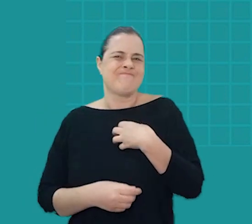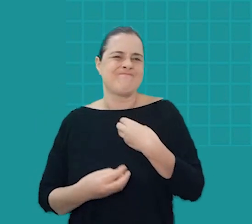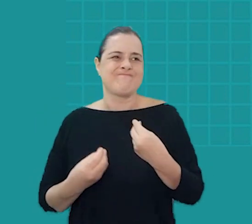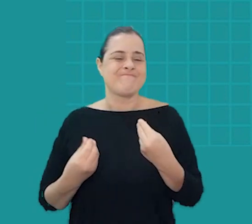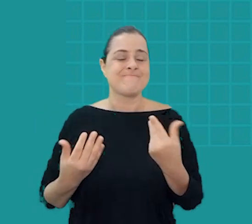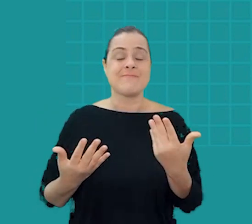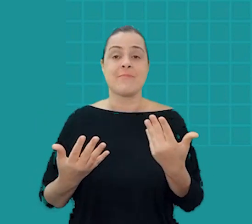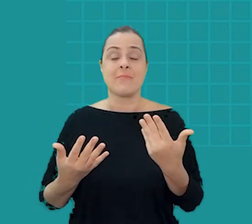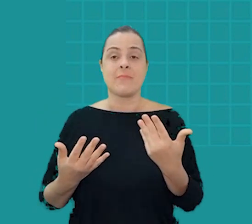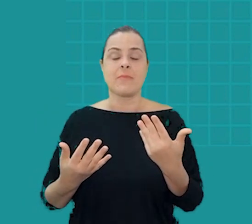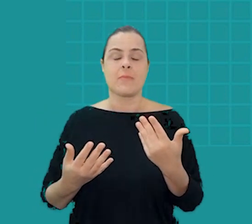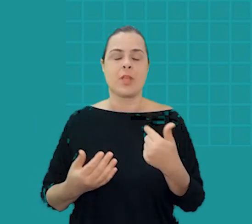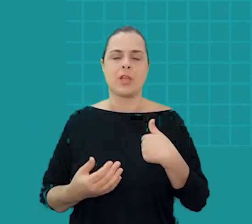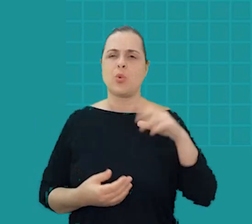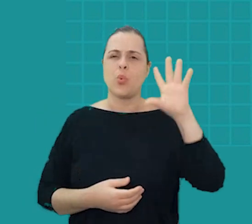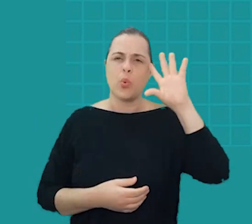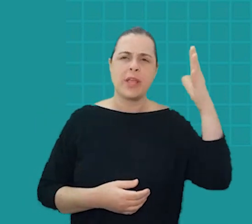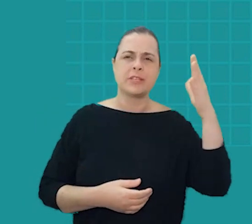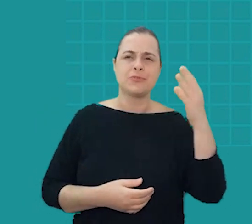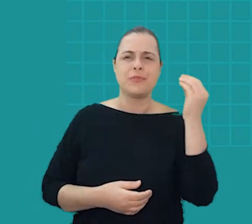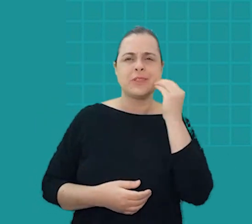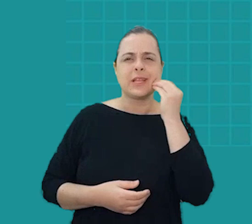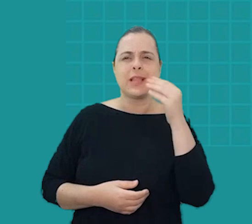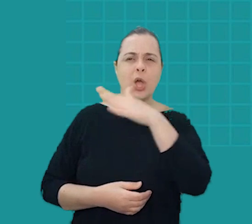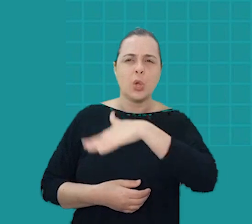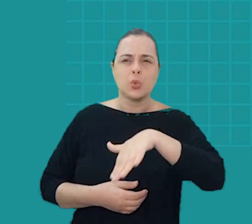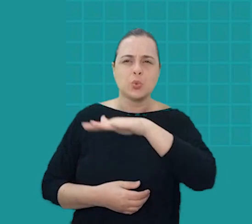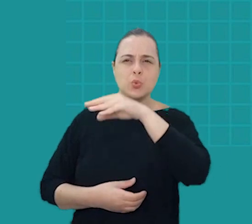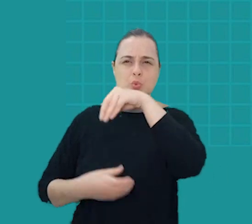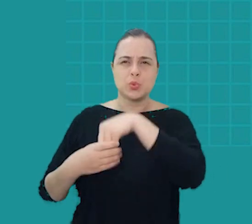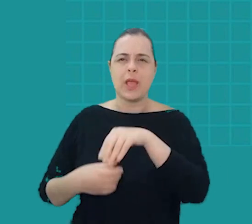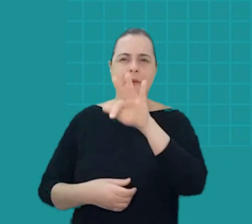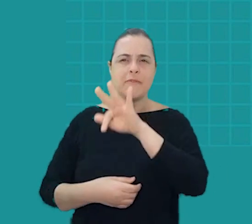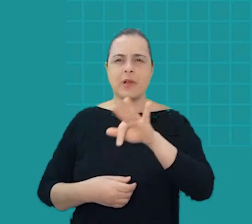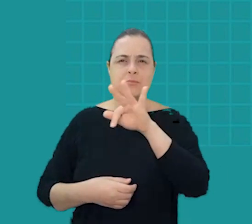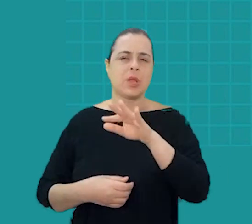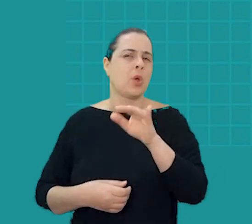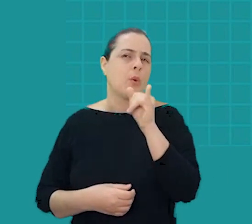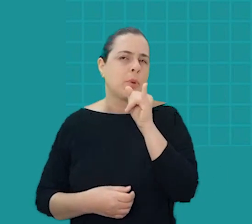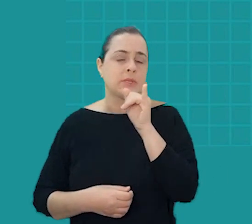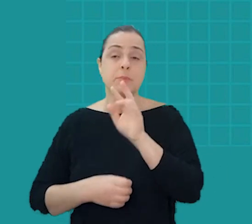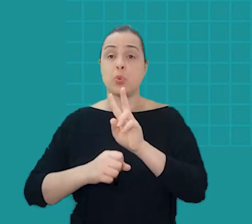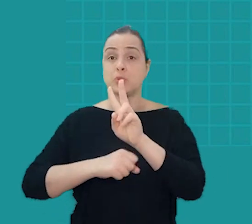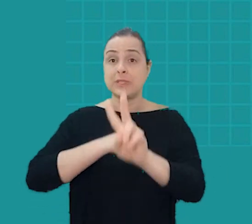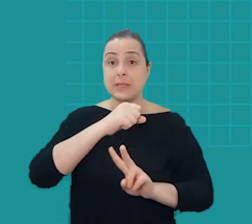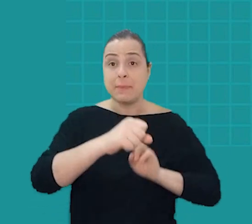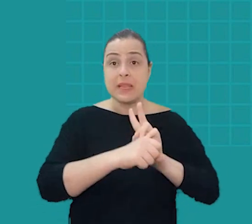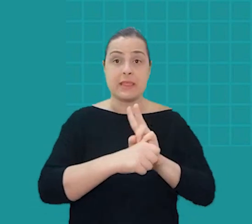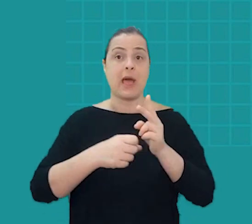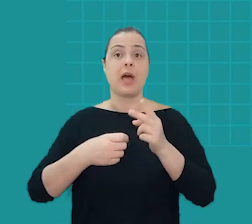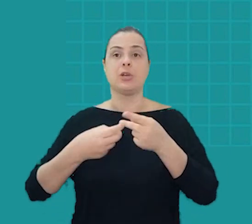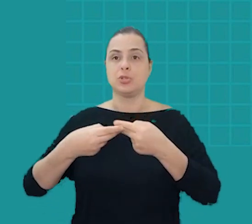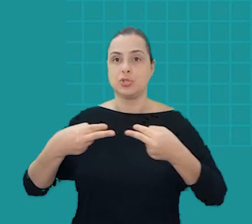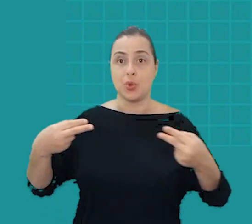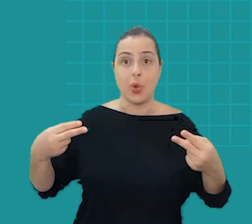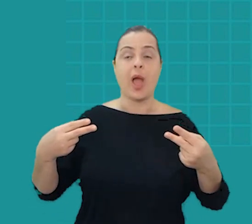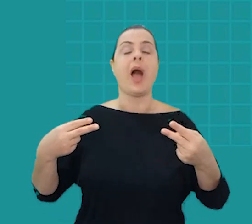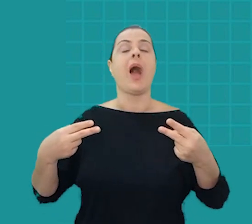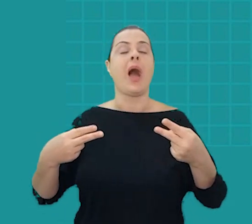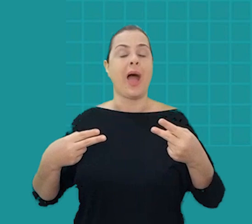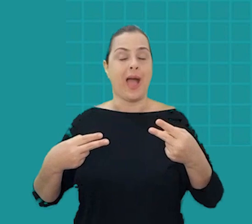entendi de fato? Então, deixa claro o contexto. E aí, nesse período, falei,